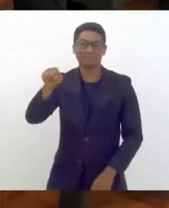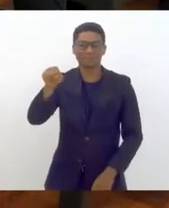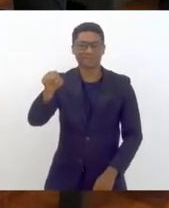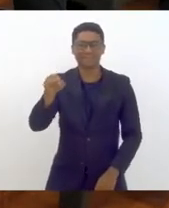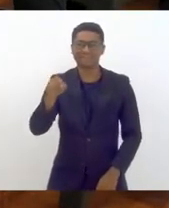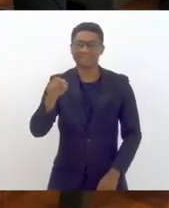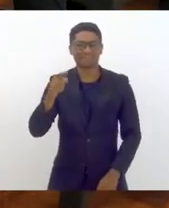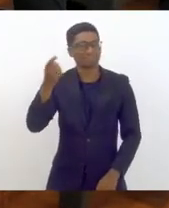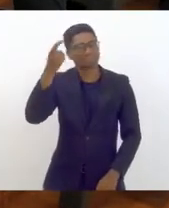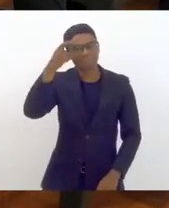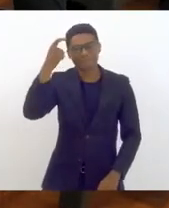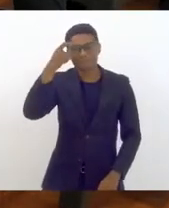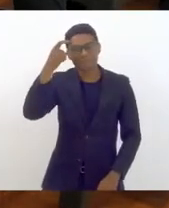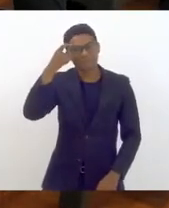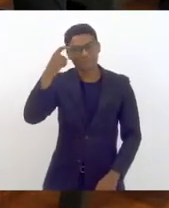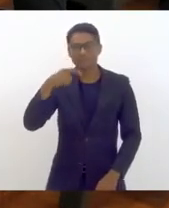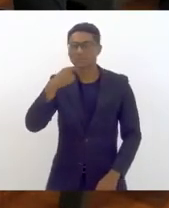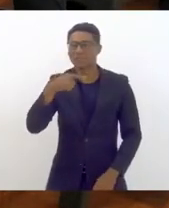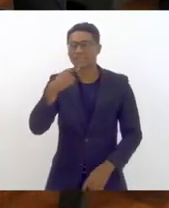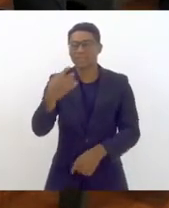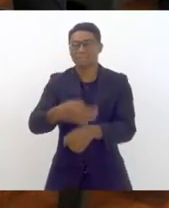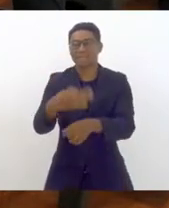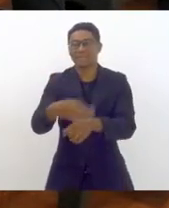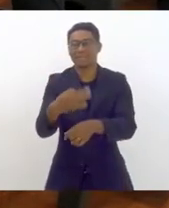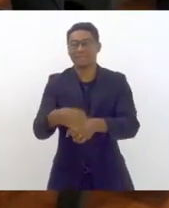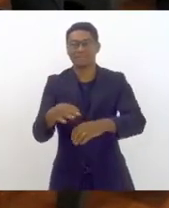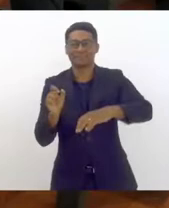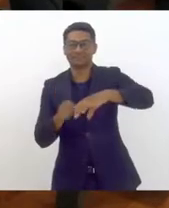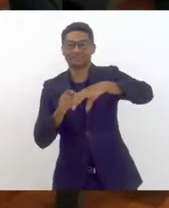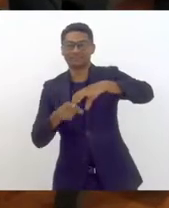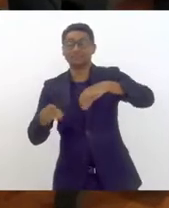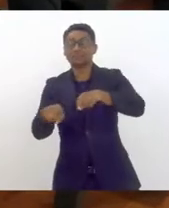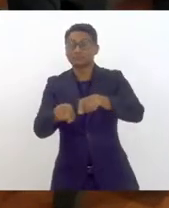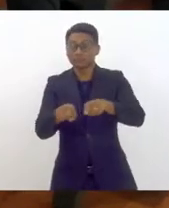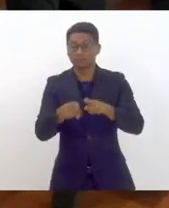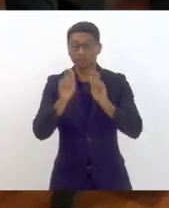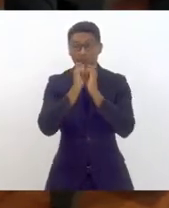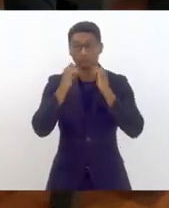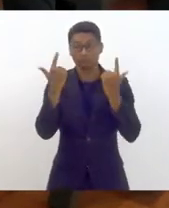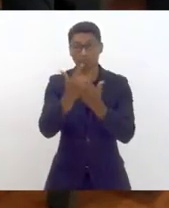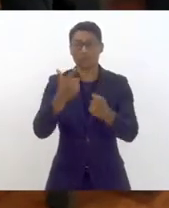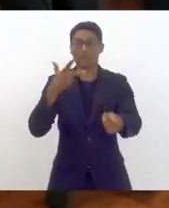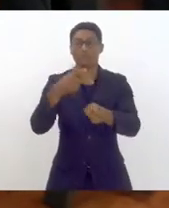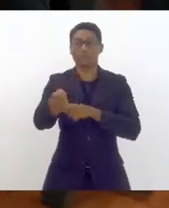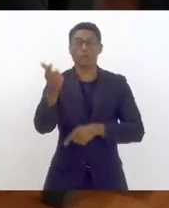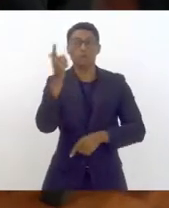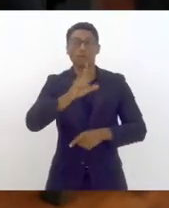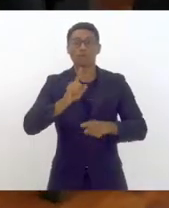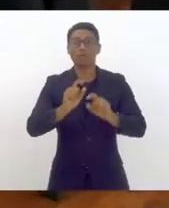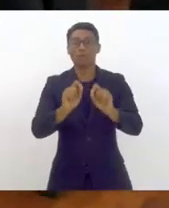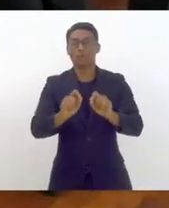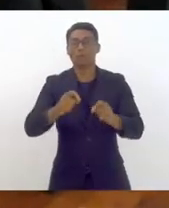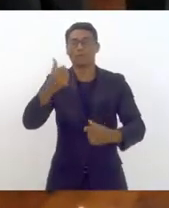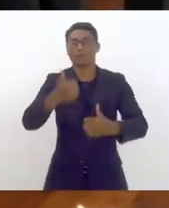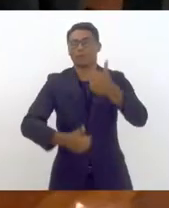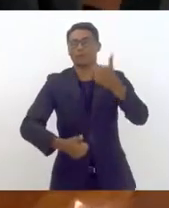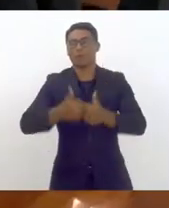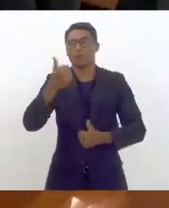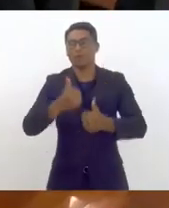desempenho nos pênaltis. Lembrando também a vitória que a Assembleia teve, no caso do futebol,